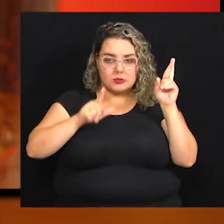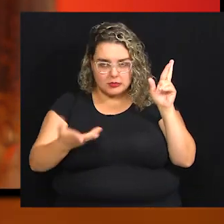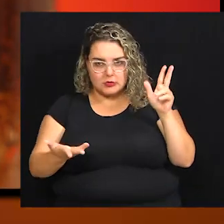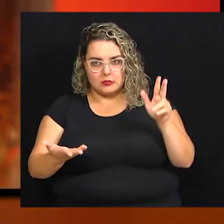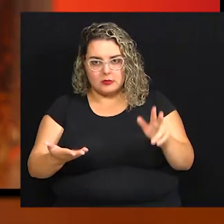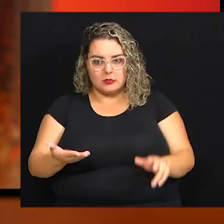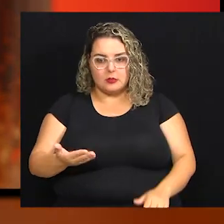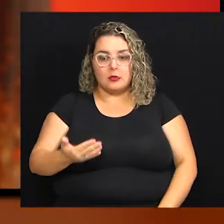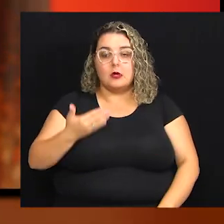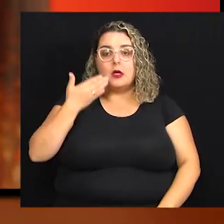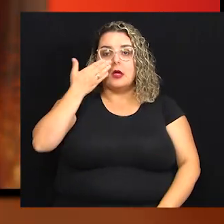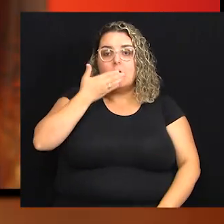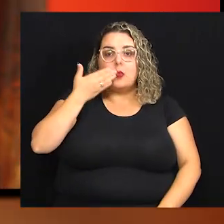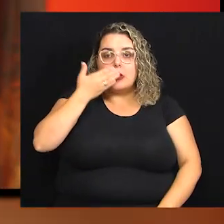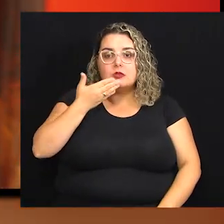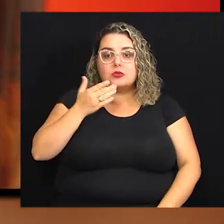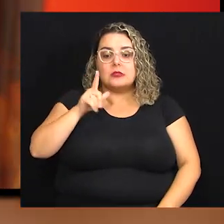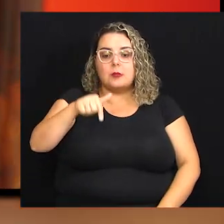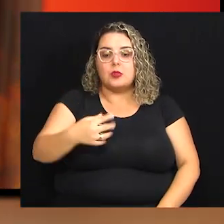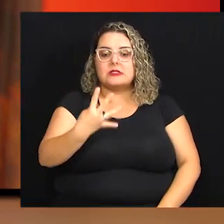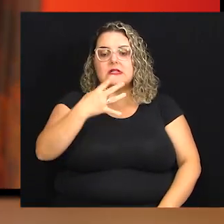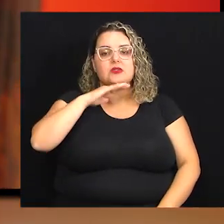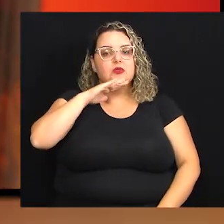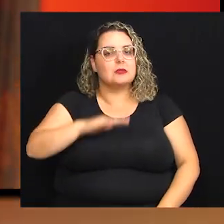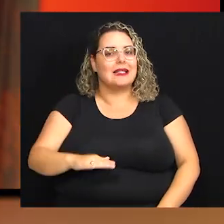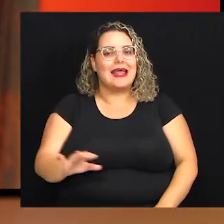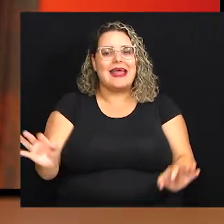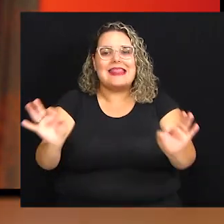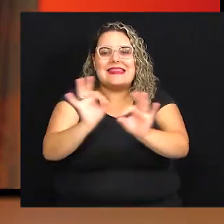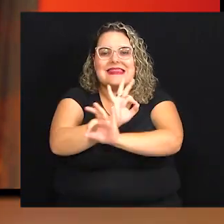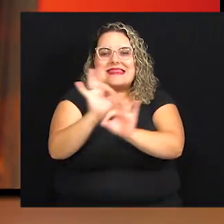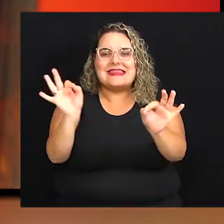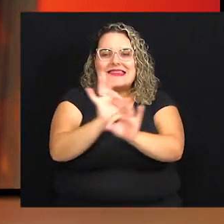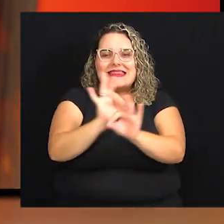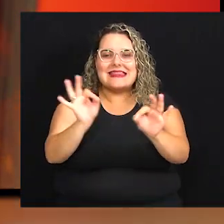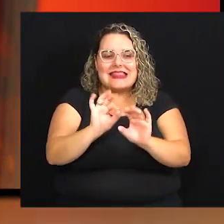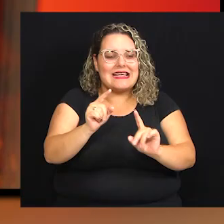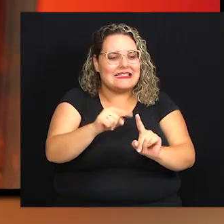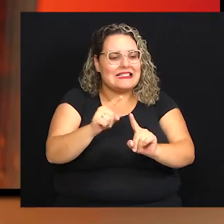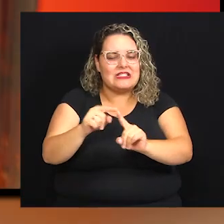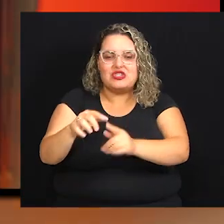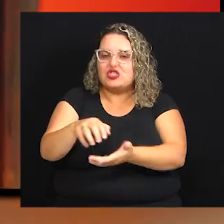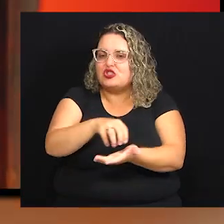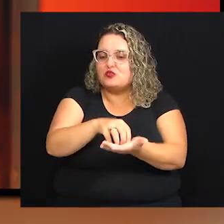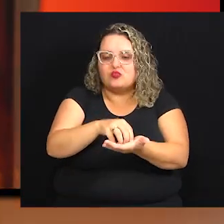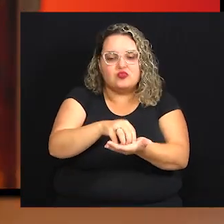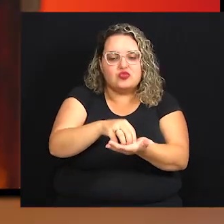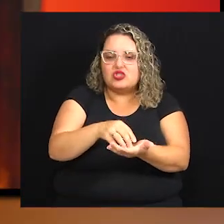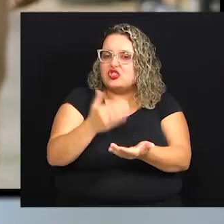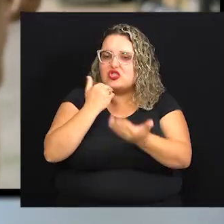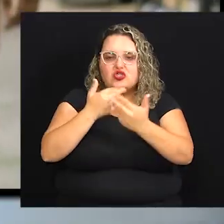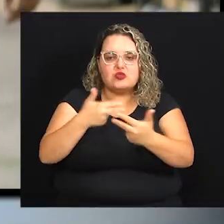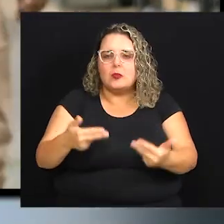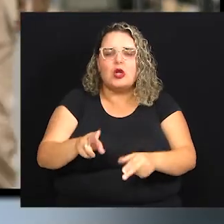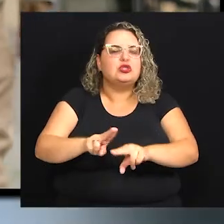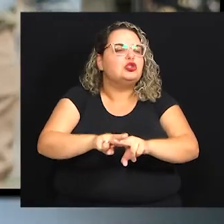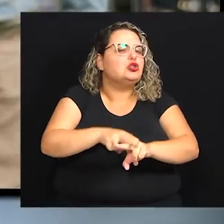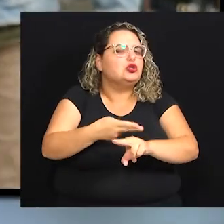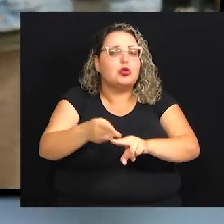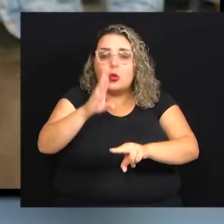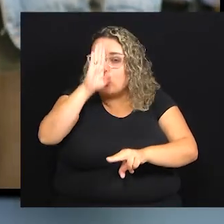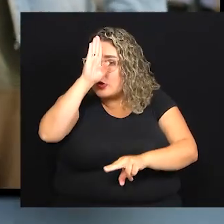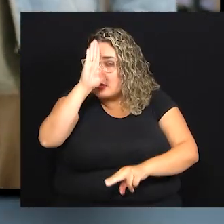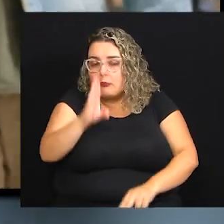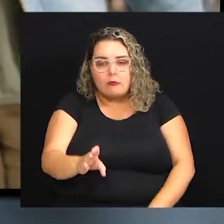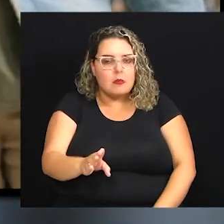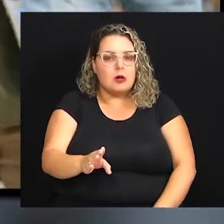pedimos para tirar o açúcar depois das 4 horas da tarde. Nada, nenhum tipo de sobremesa, principalmente